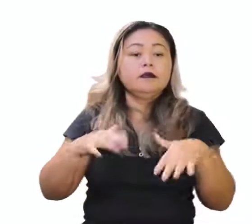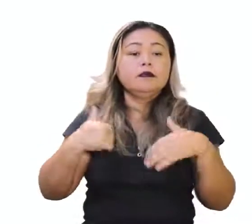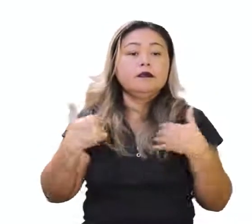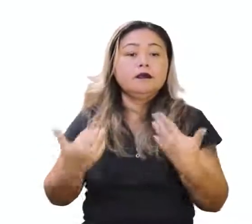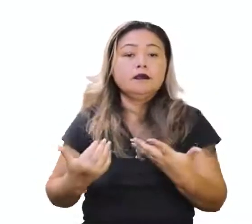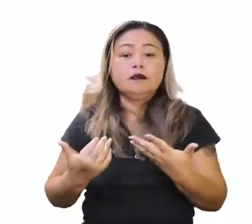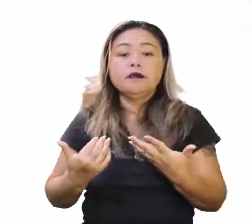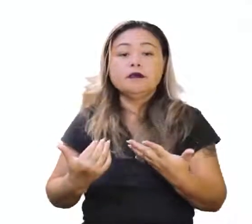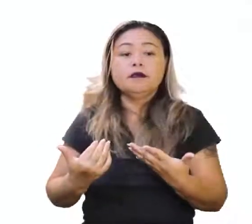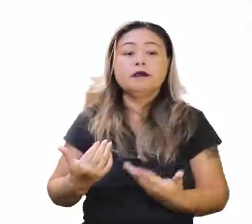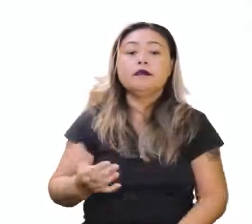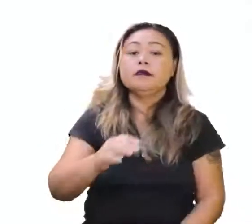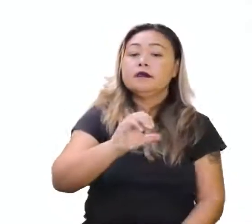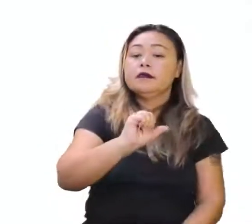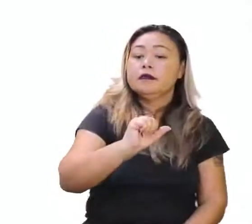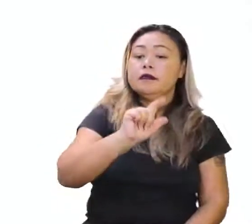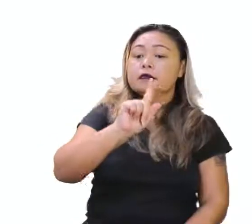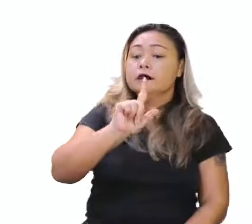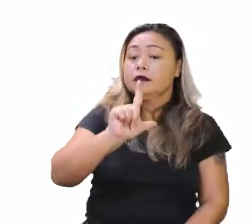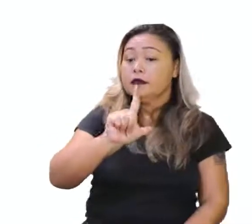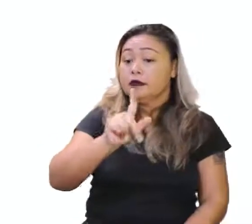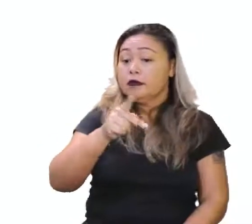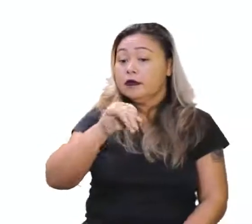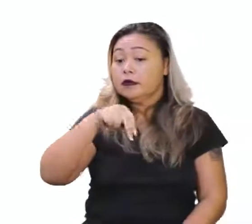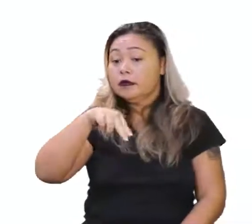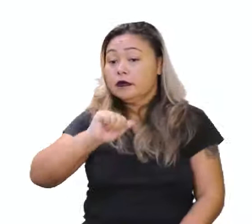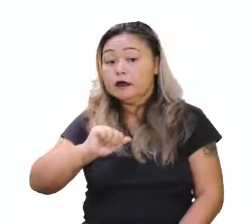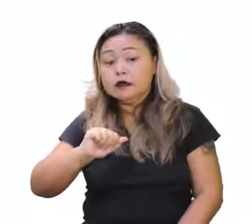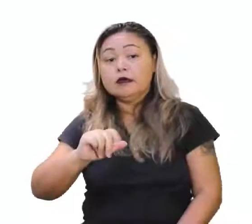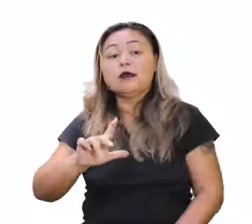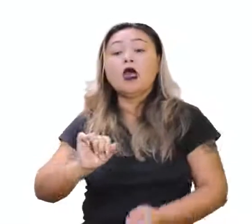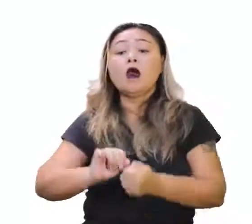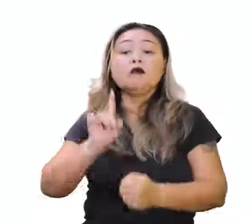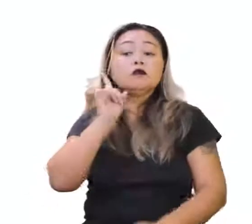temos aí a alpina americana,